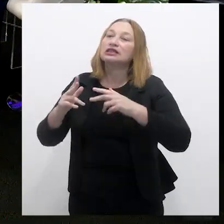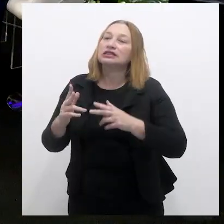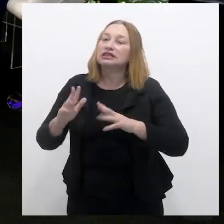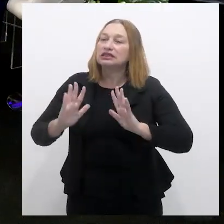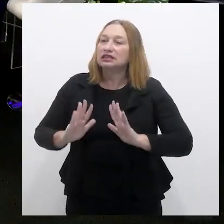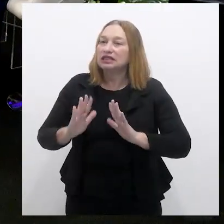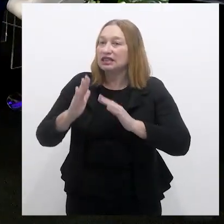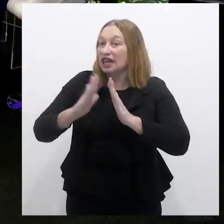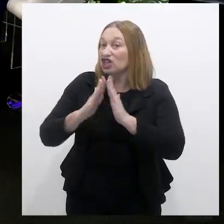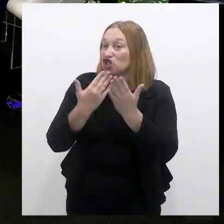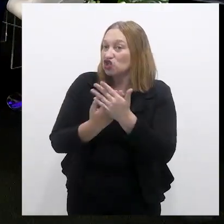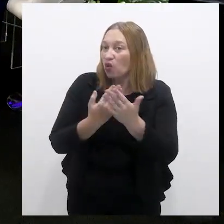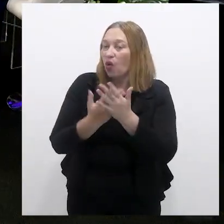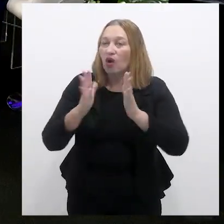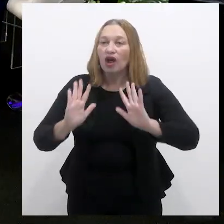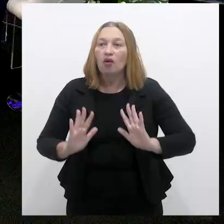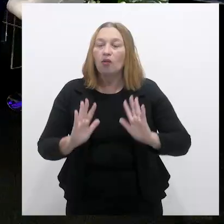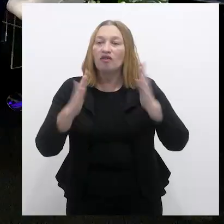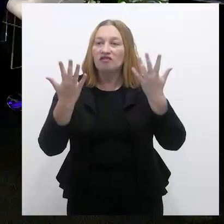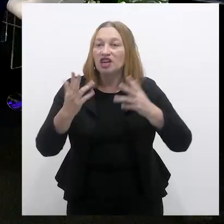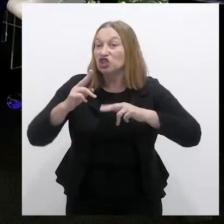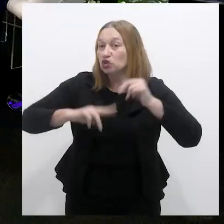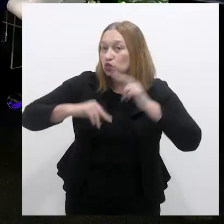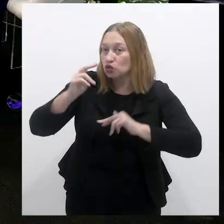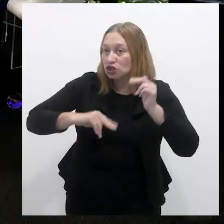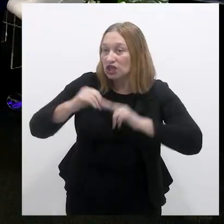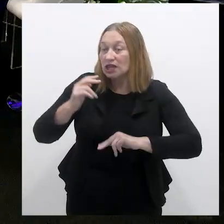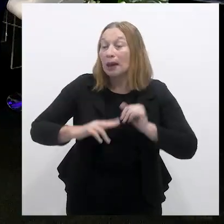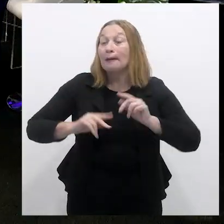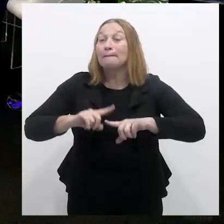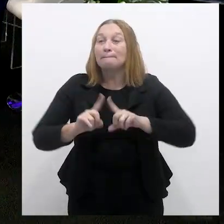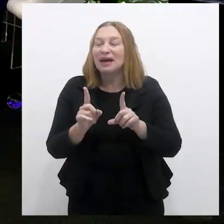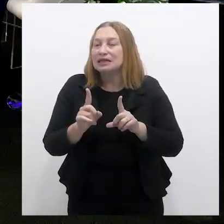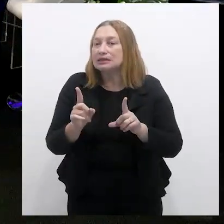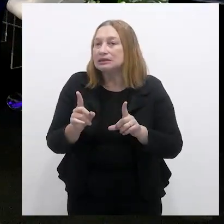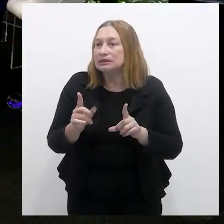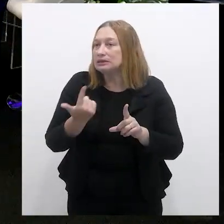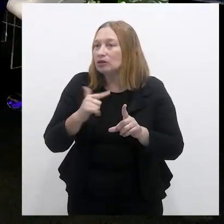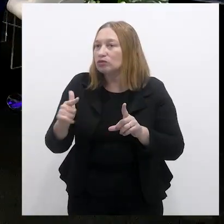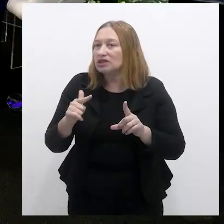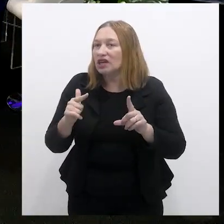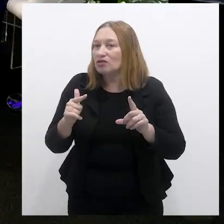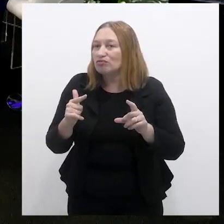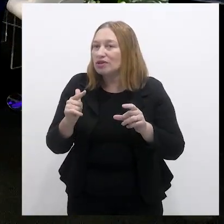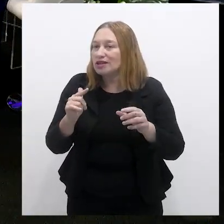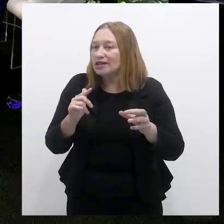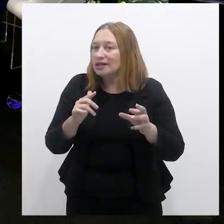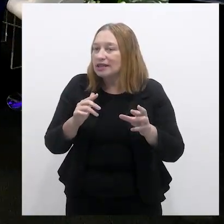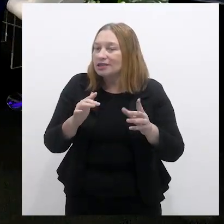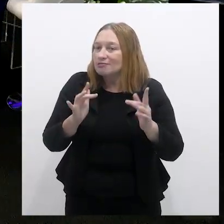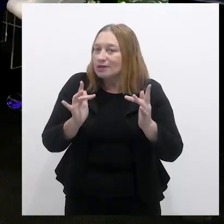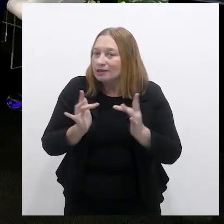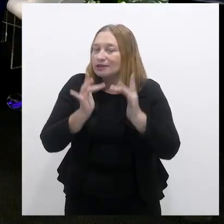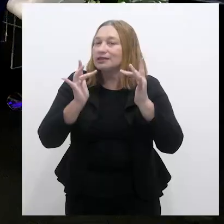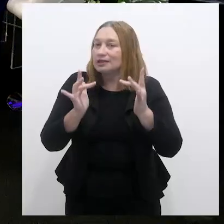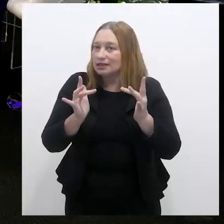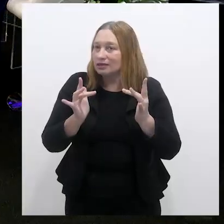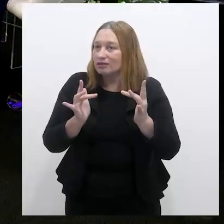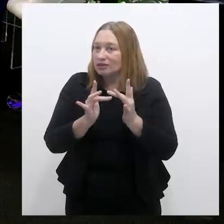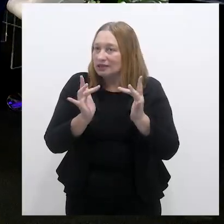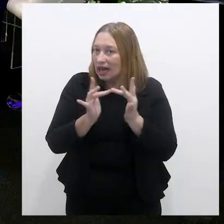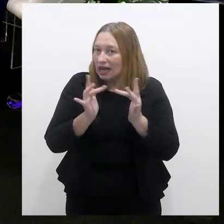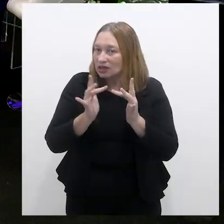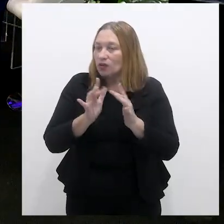festa junina, alguma coisa do tipo, mas não necessariamente ela tem alguma interação, alguma ligação mesmo